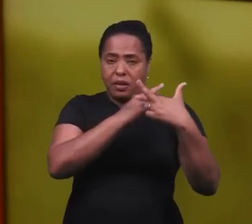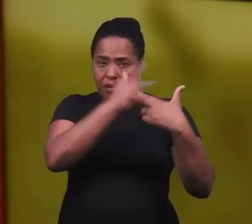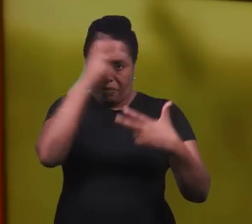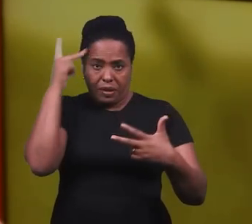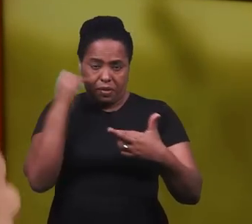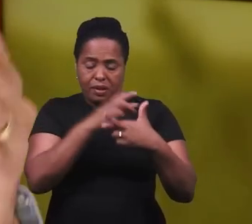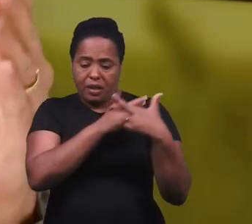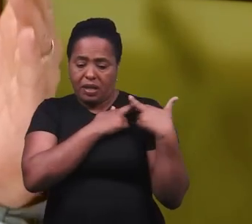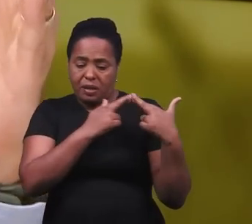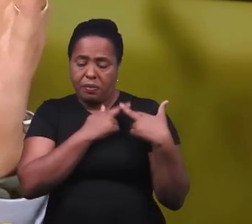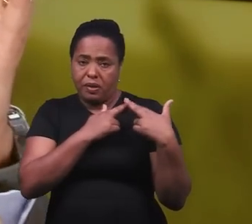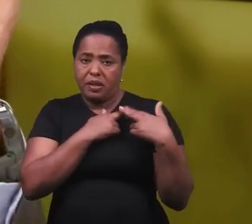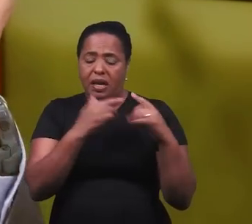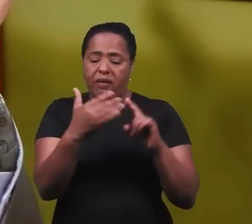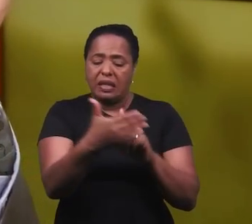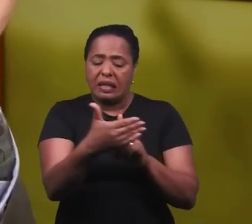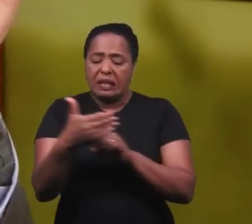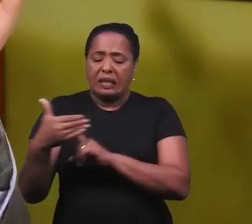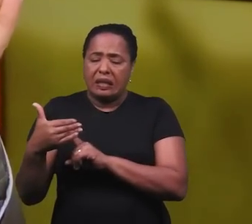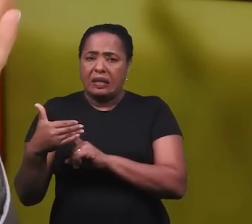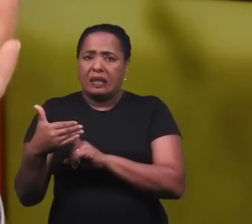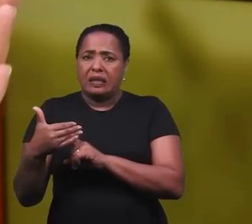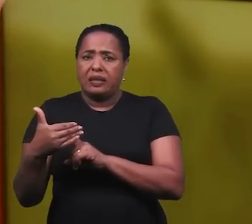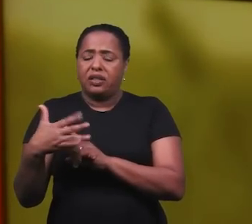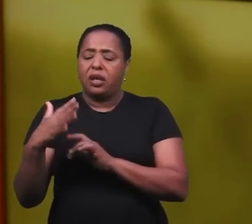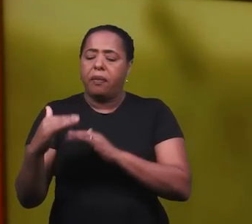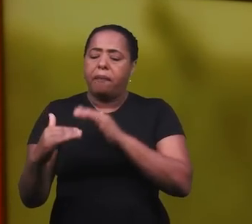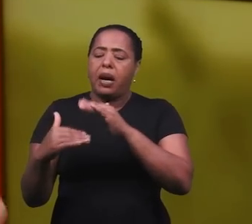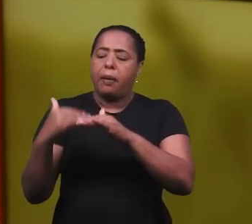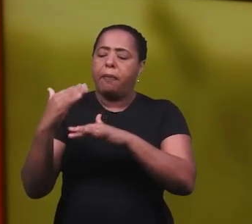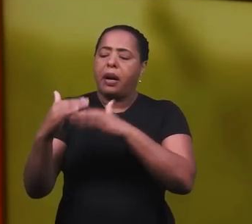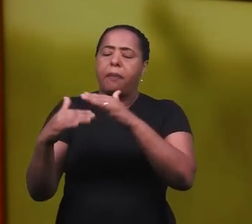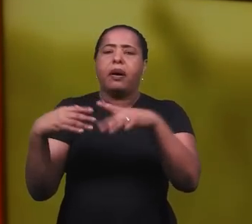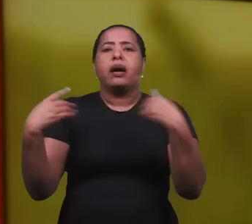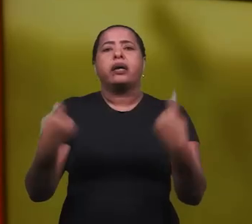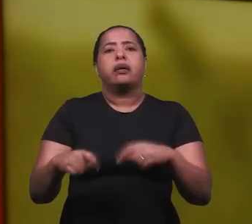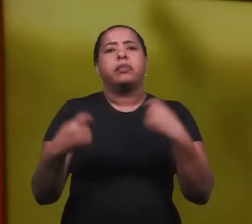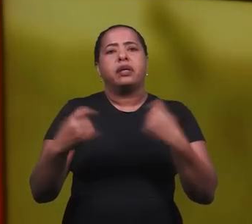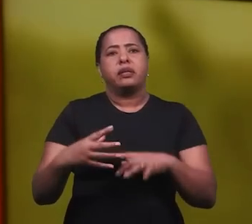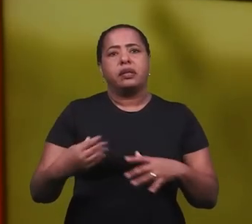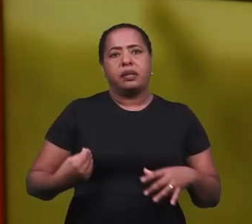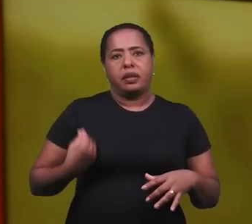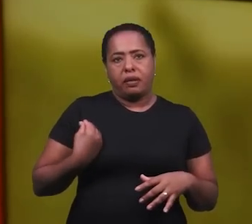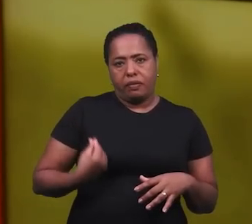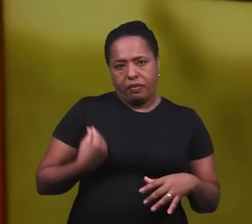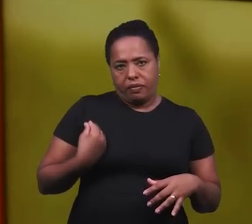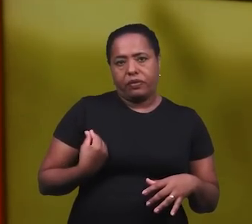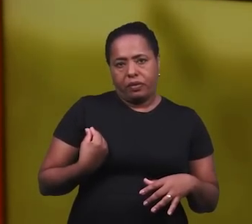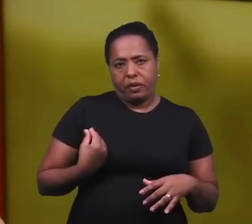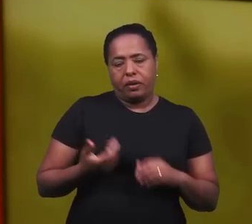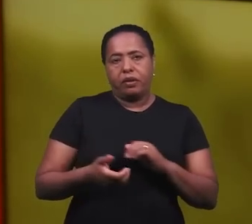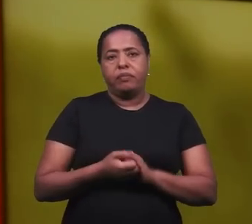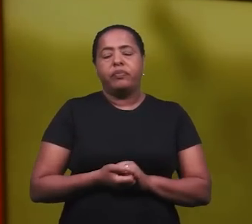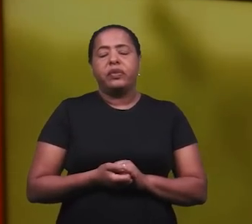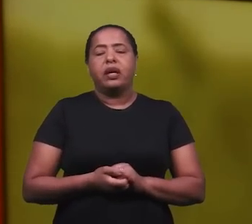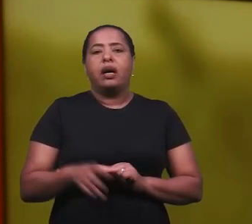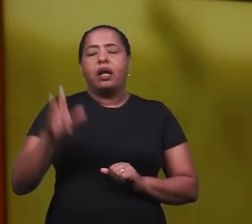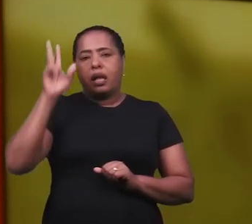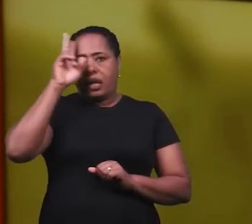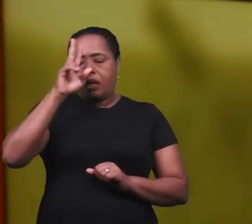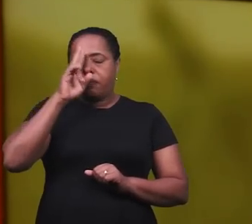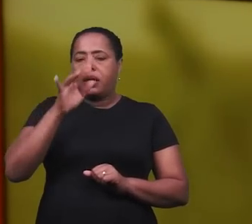está justamente por quê? Porque às vezes a gente priva as crianças, os jovens,